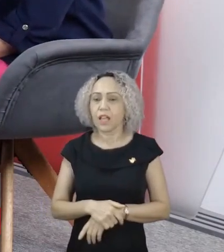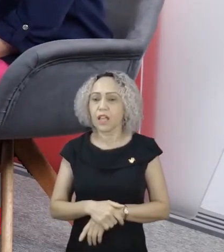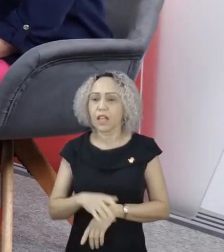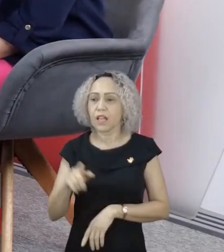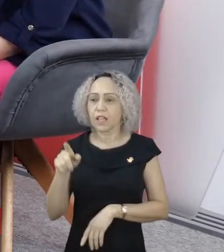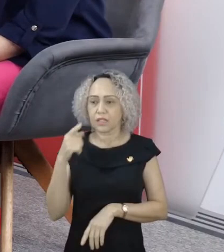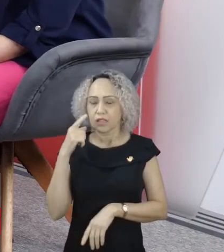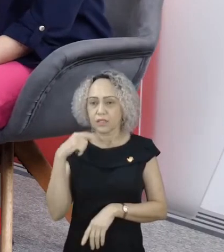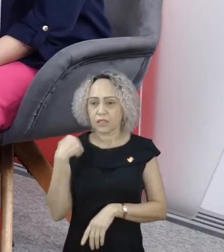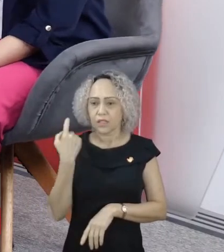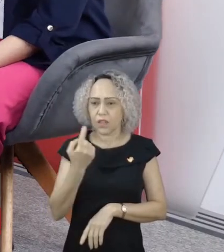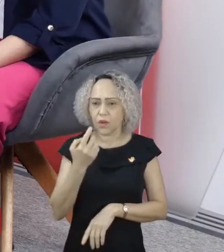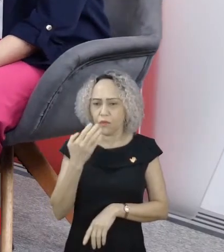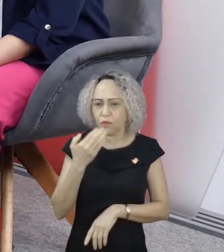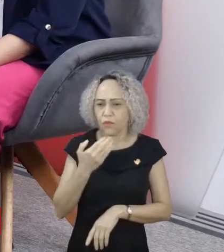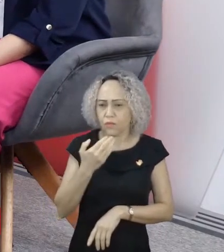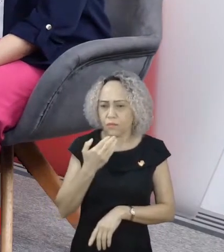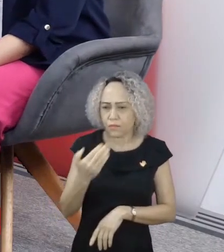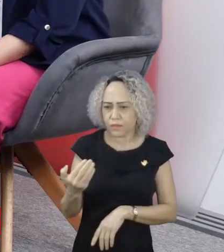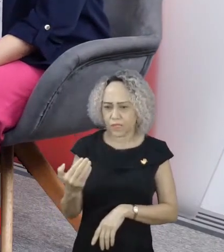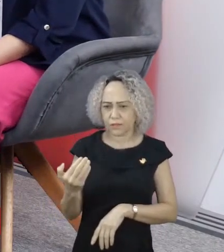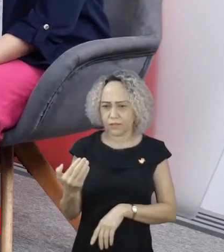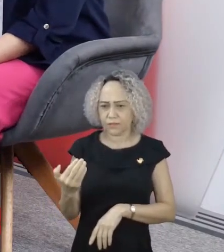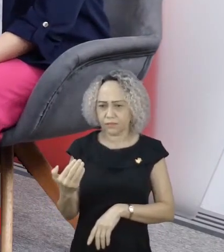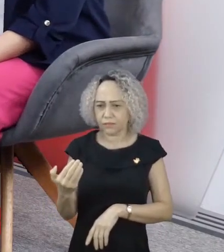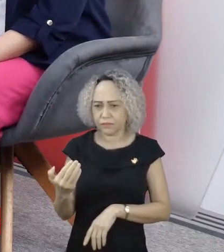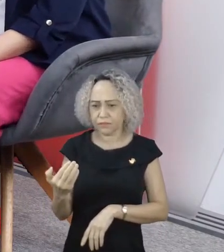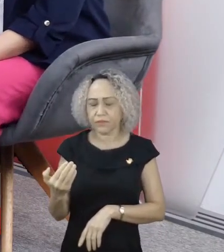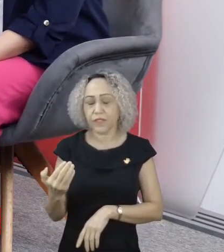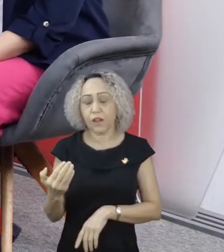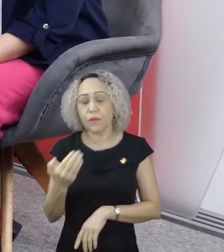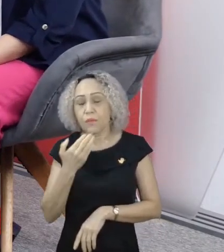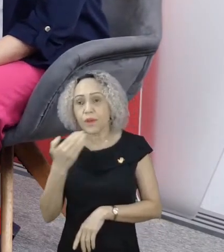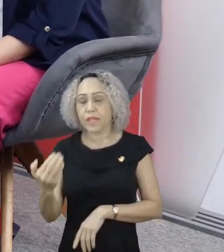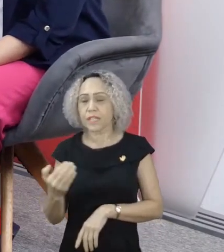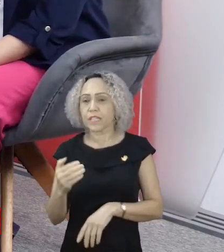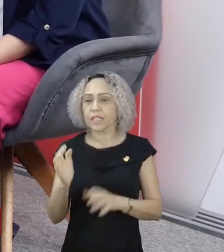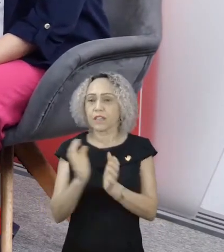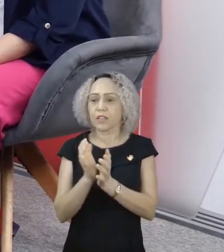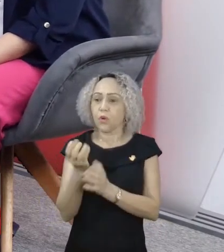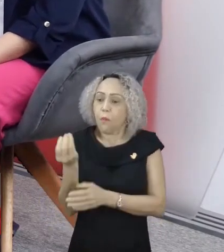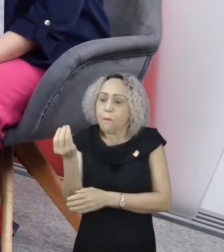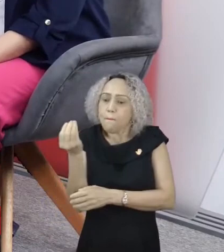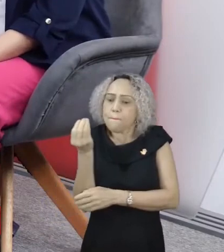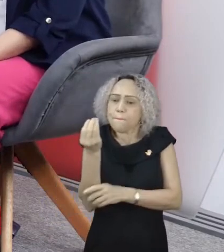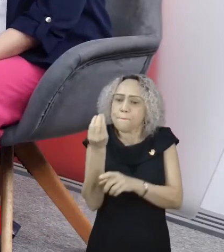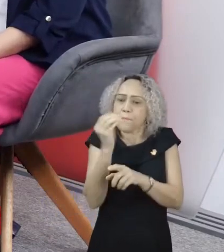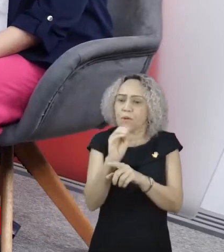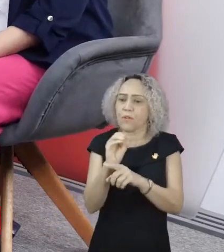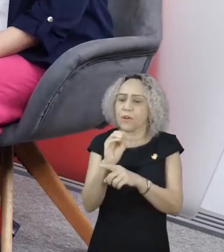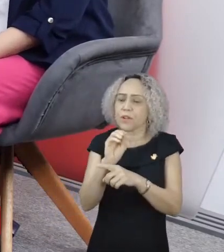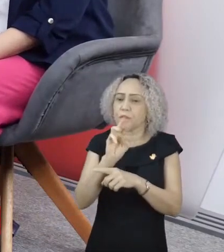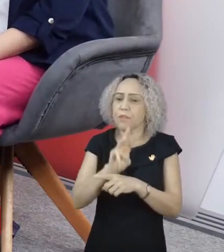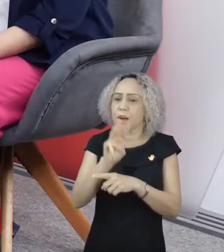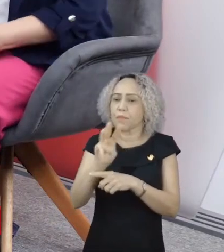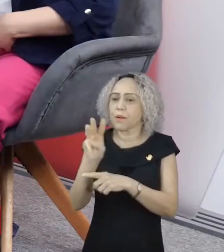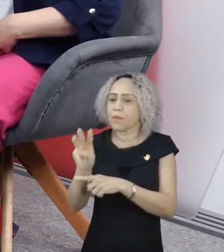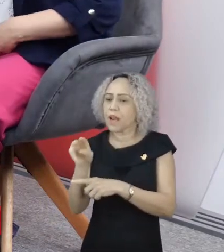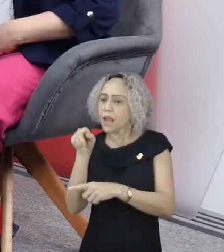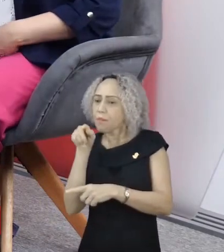produção colocar o link em tela para quem quiser mais informações sobre esse concurso, gente. Já está tudo lá na página,